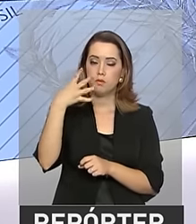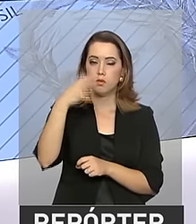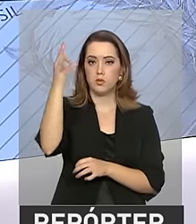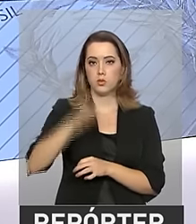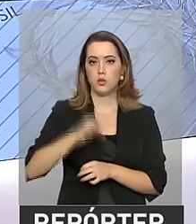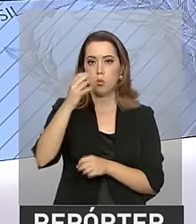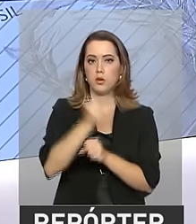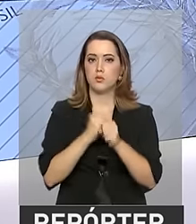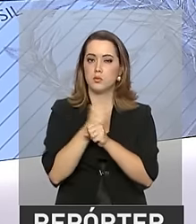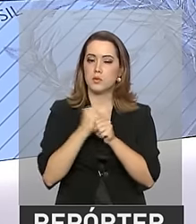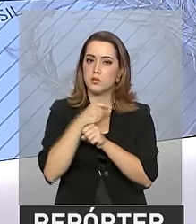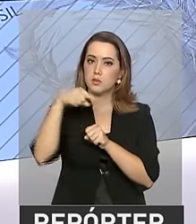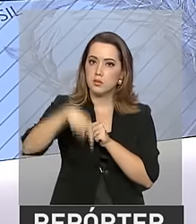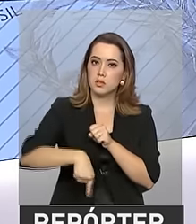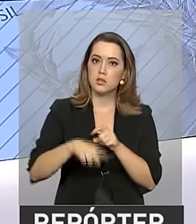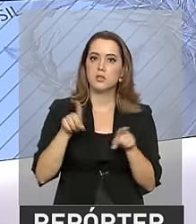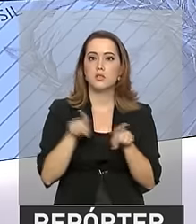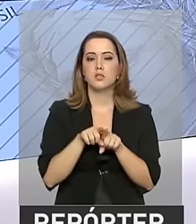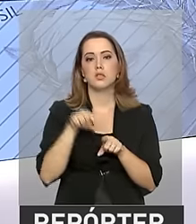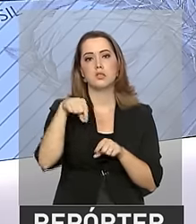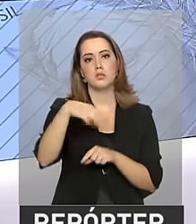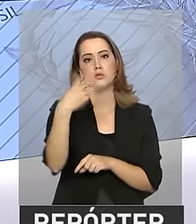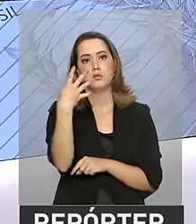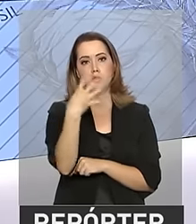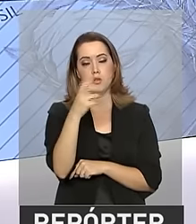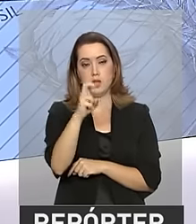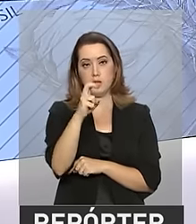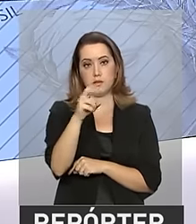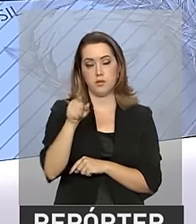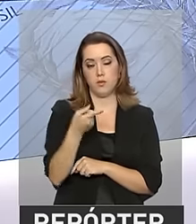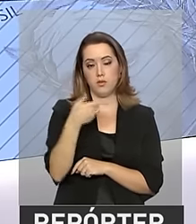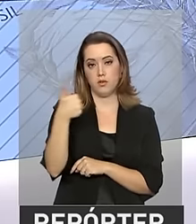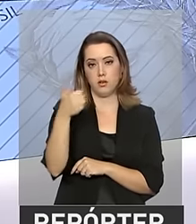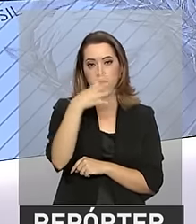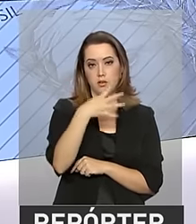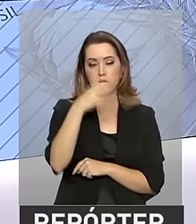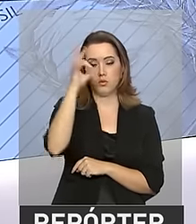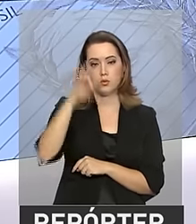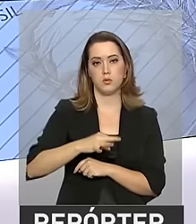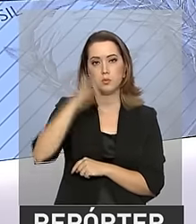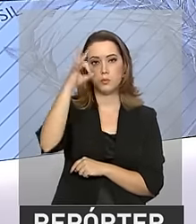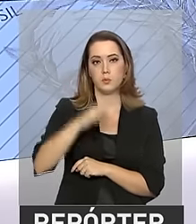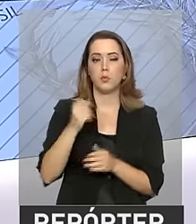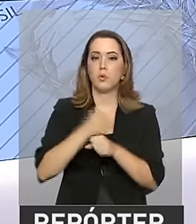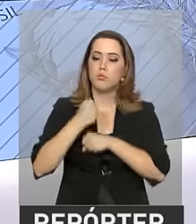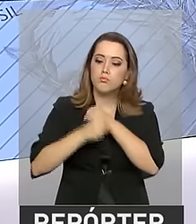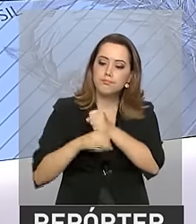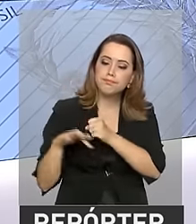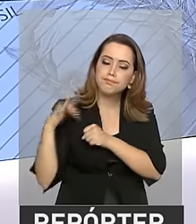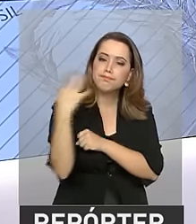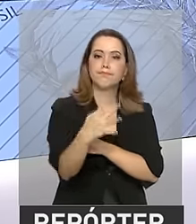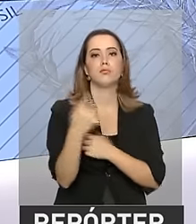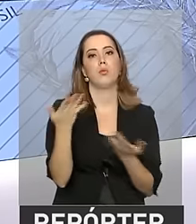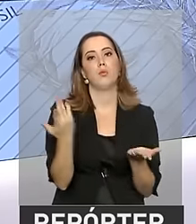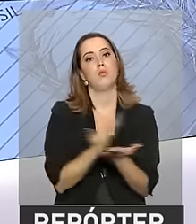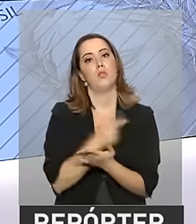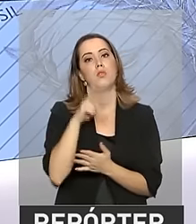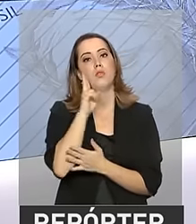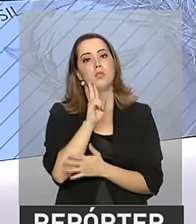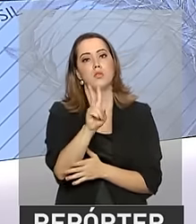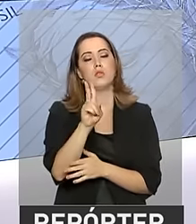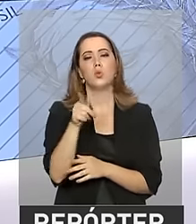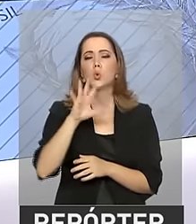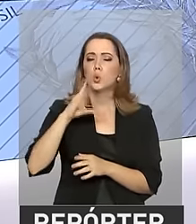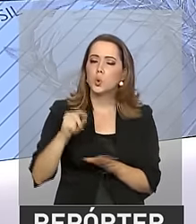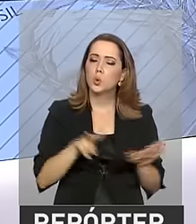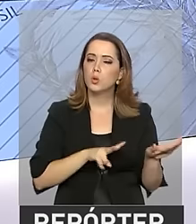e 5,14 no ano que vem como aparece aqui no nosso telão Essa pesquisa é uma pesquisa feita